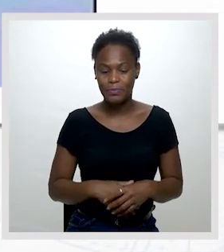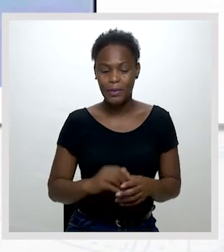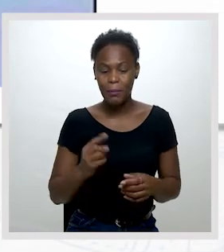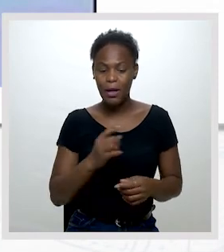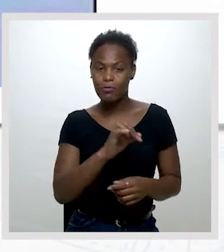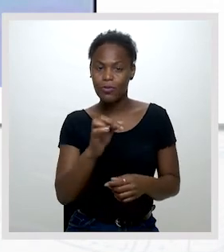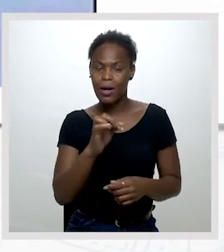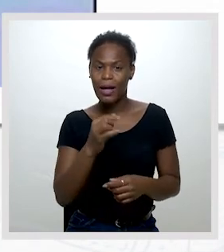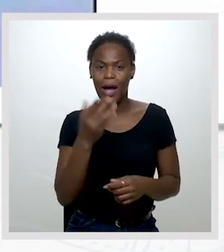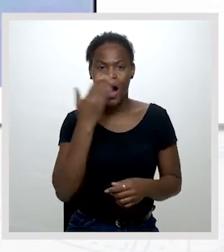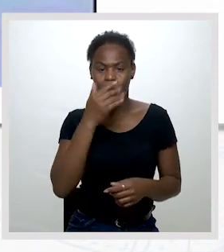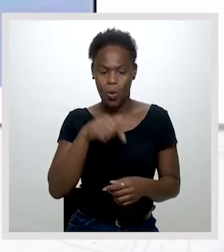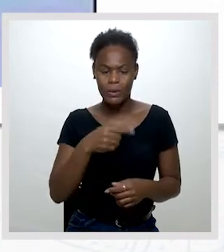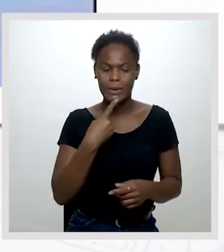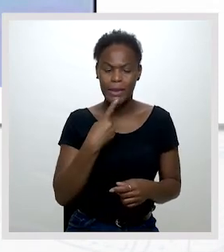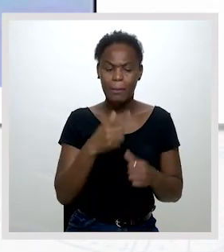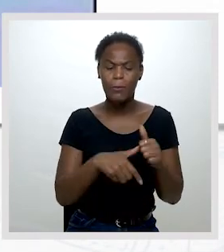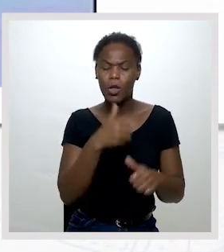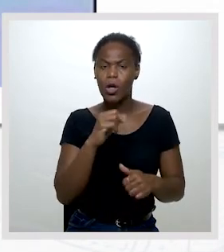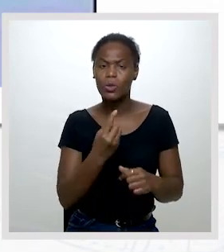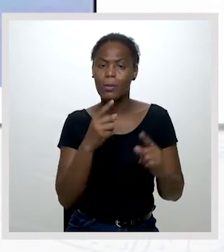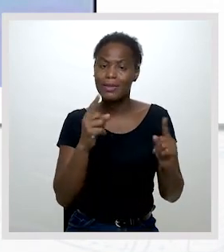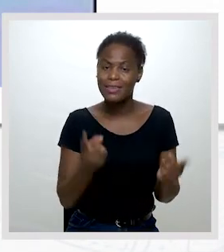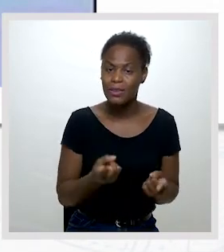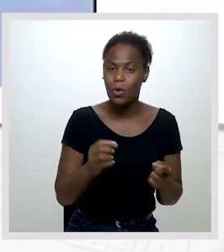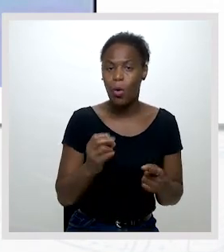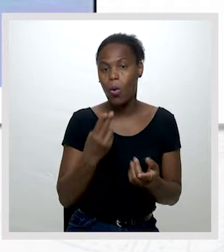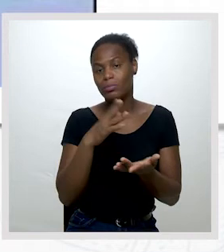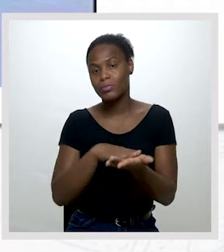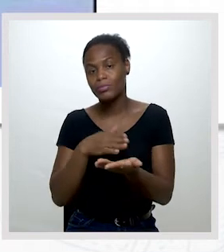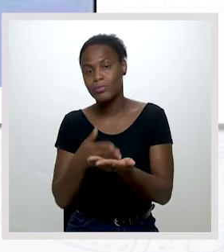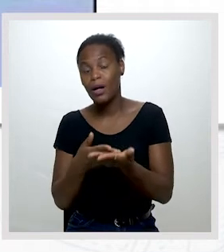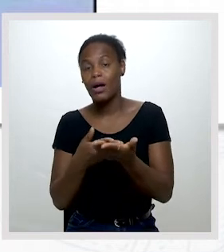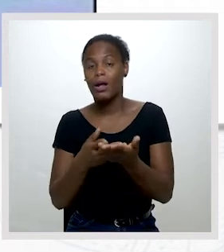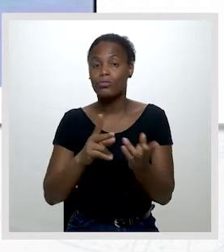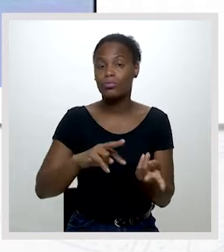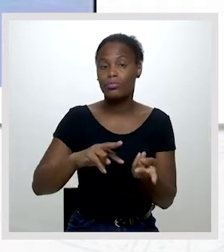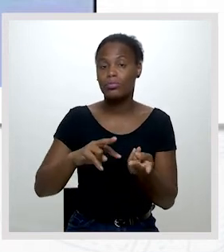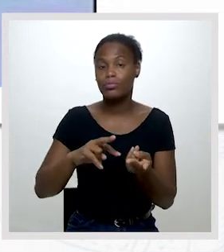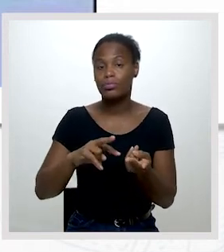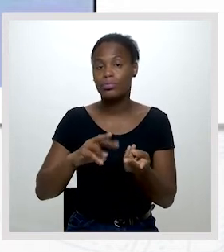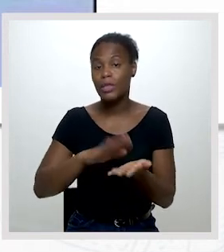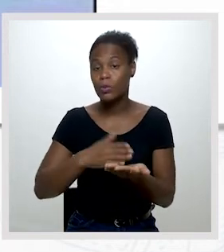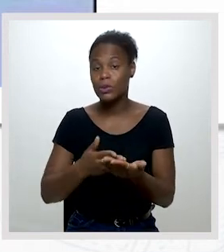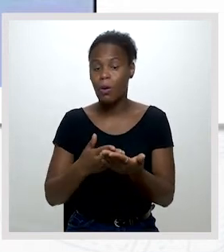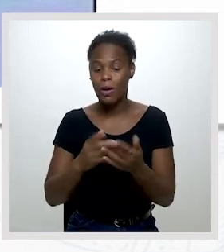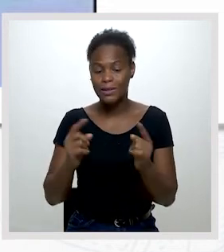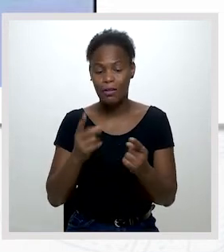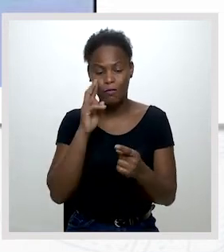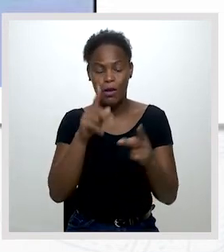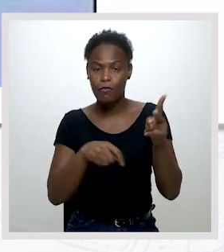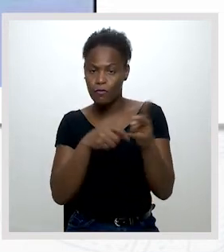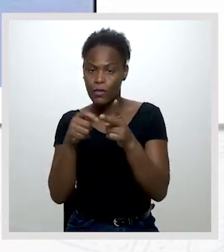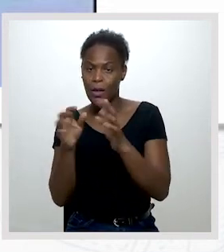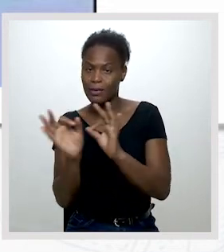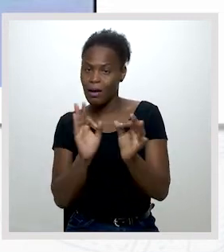a nossa aula sobre a síntese ou a tradução da informação genética, vamos ver um vídeo que retrata precisamente todas